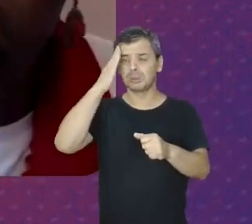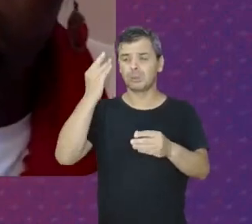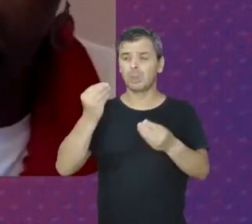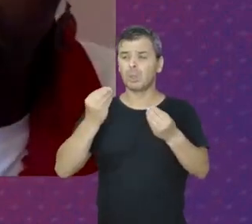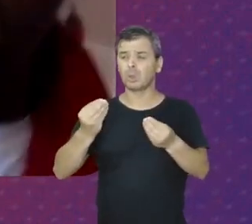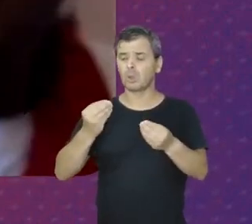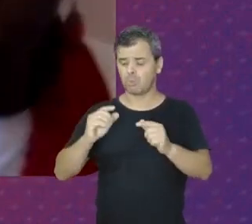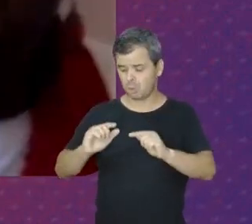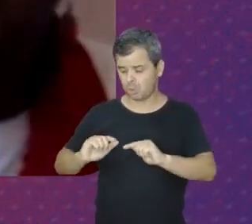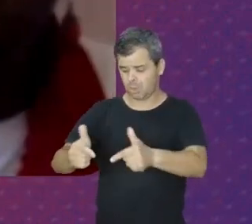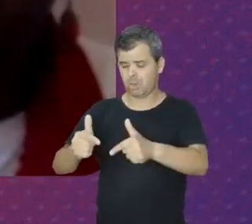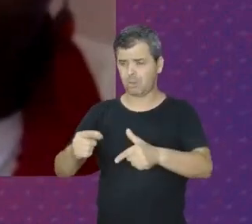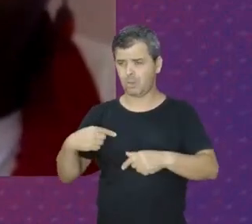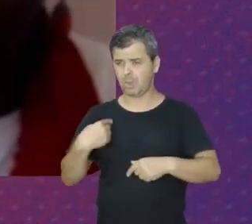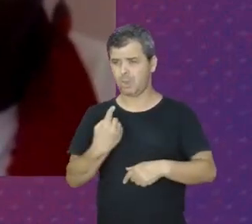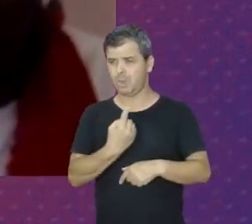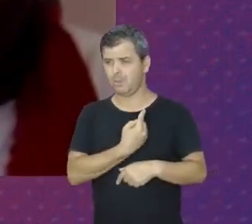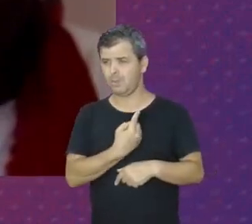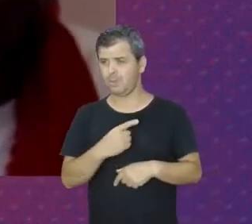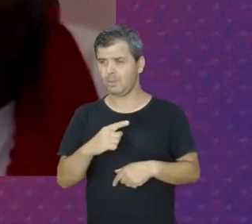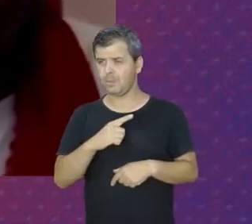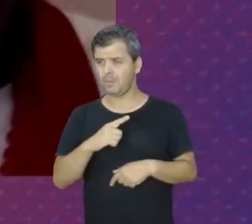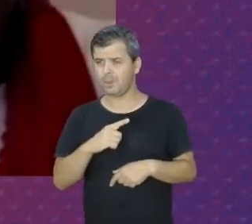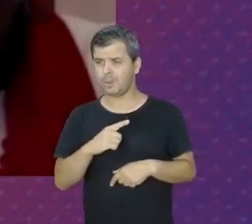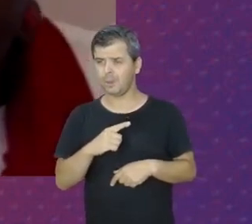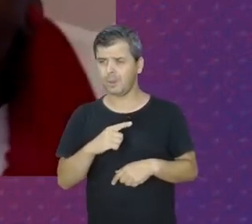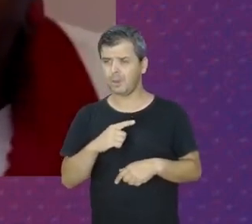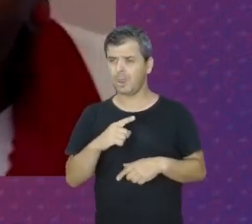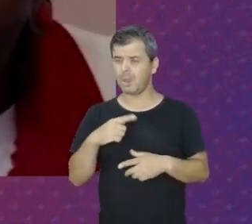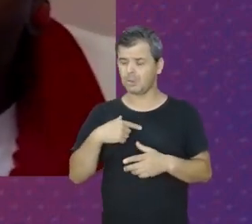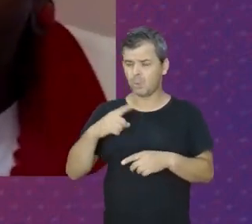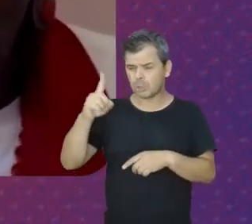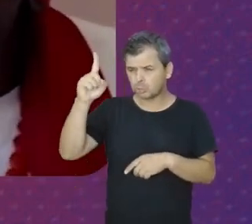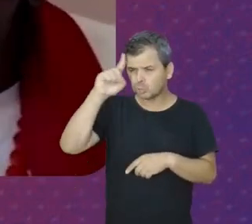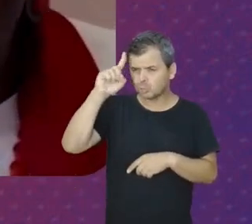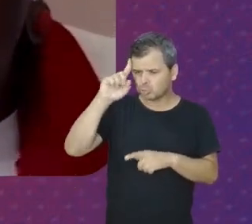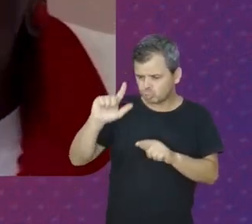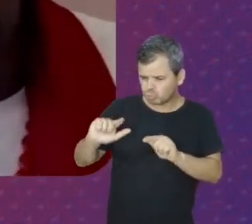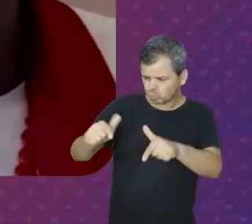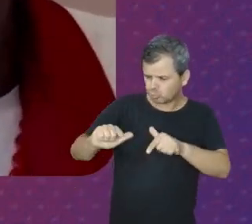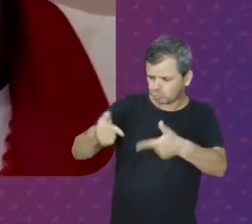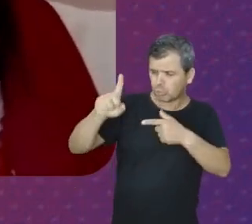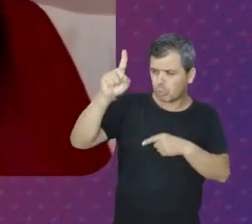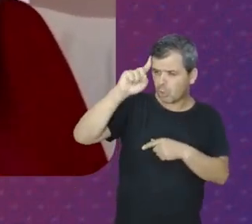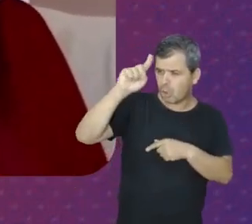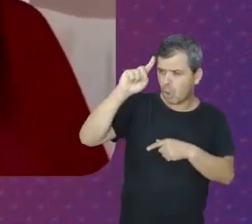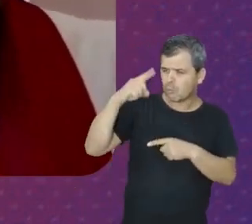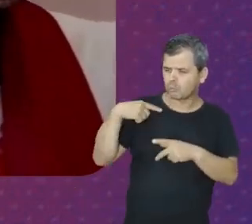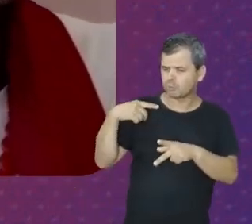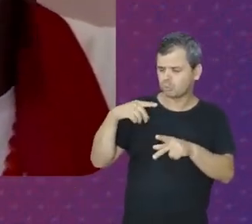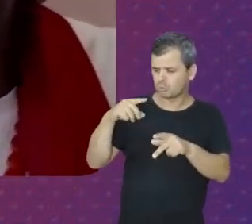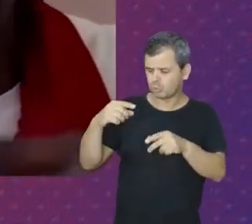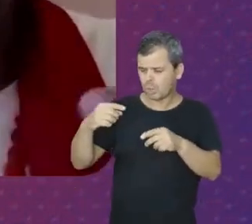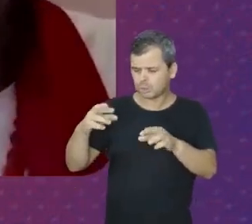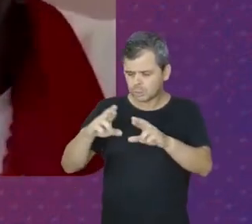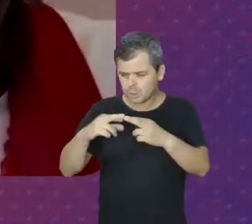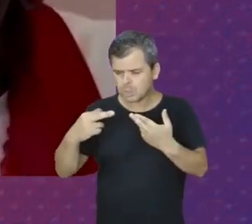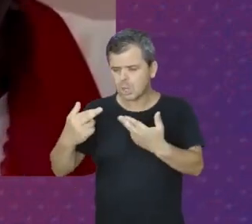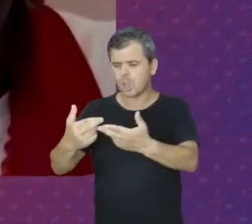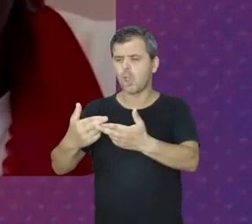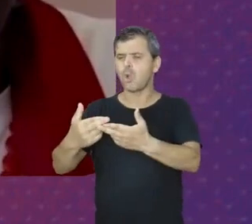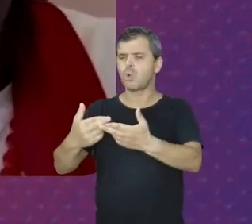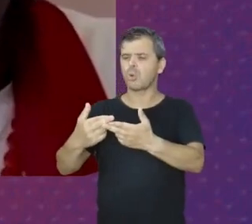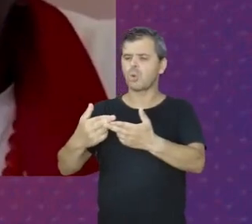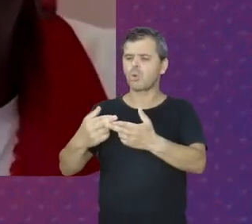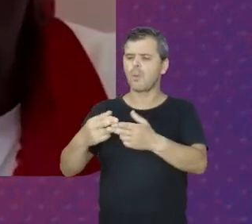como combater. Nós temos que ter uma lida diária, os encontros com os povos